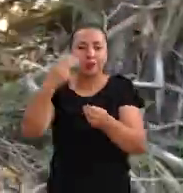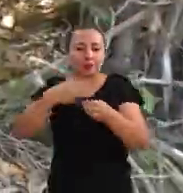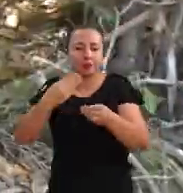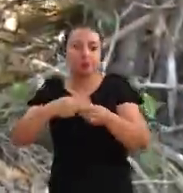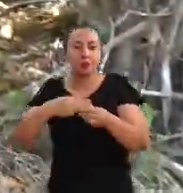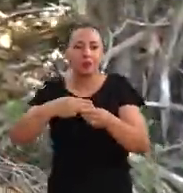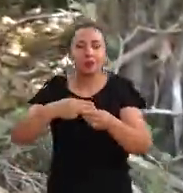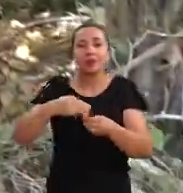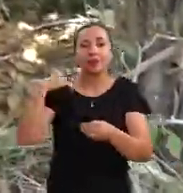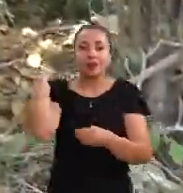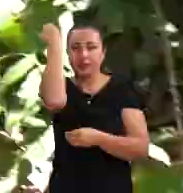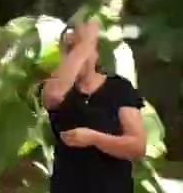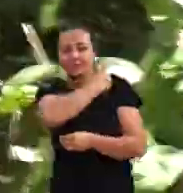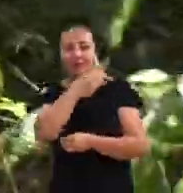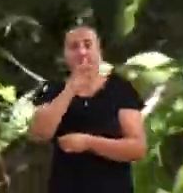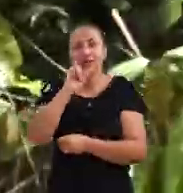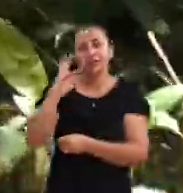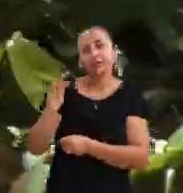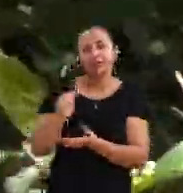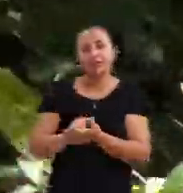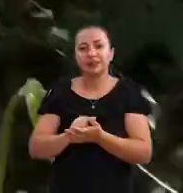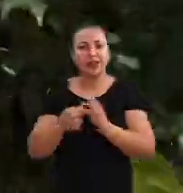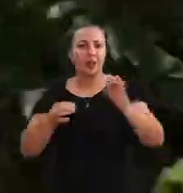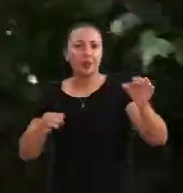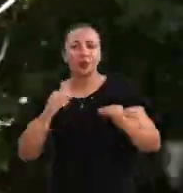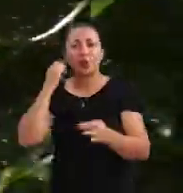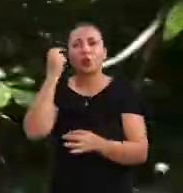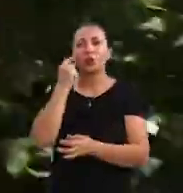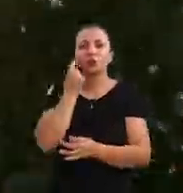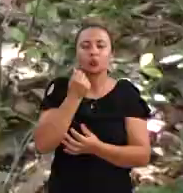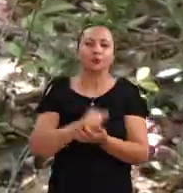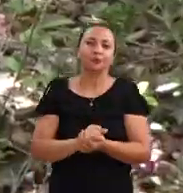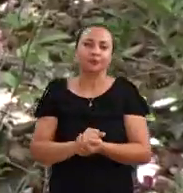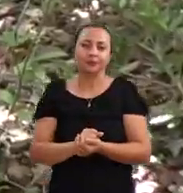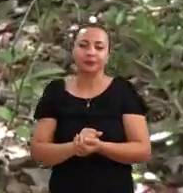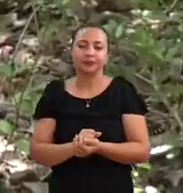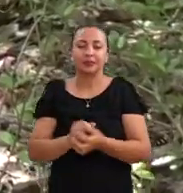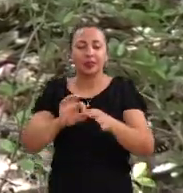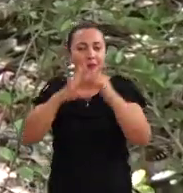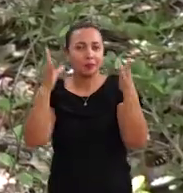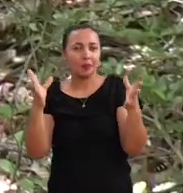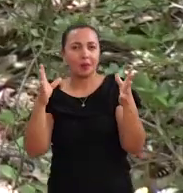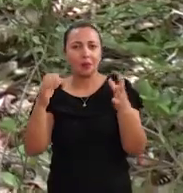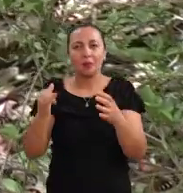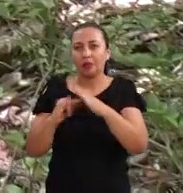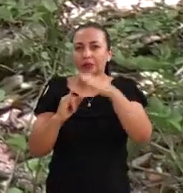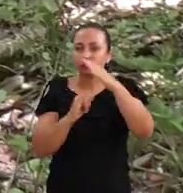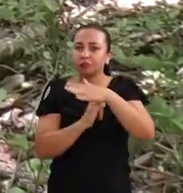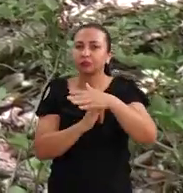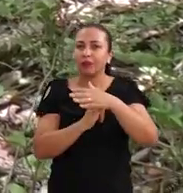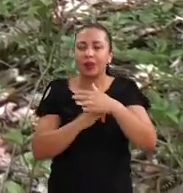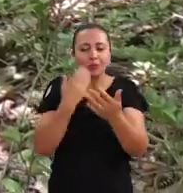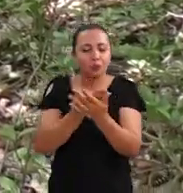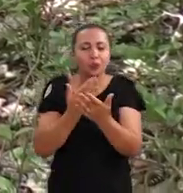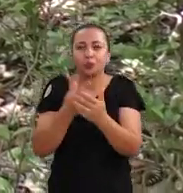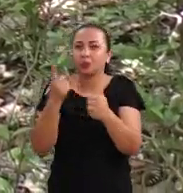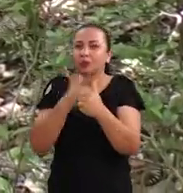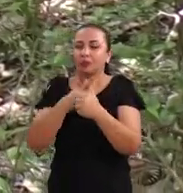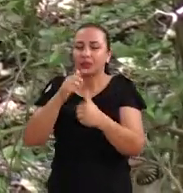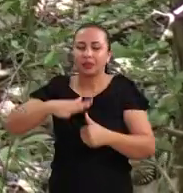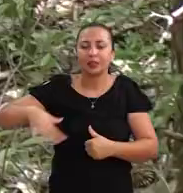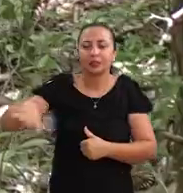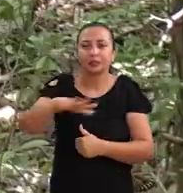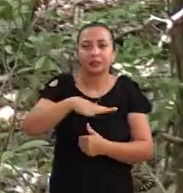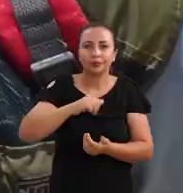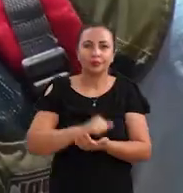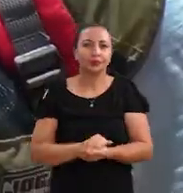no município de Santa Rita, a 15 quilômetros da capital João Pessoa. Autorizado pelos órgãos ambientais, é um estudo inédito